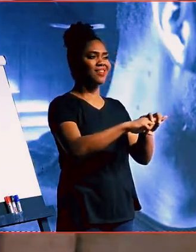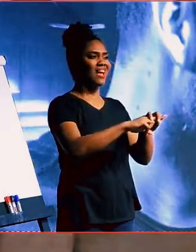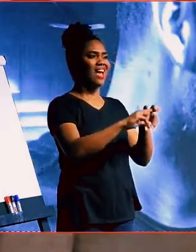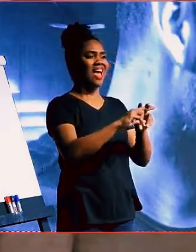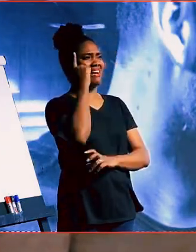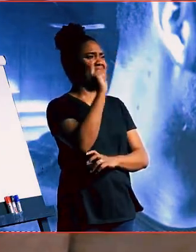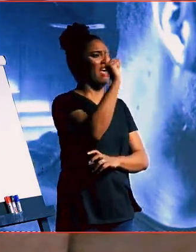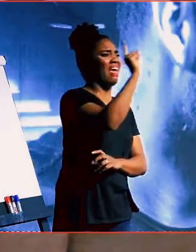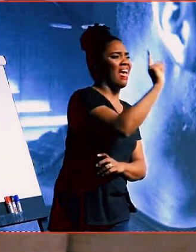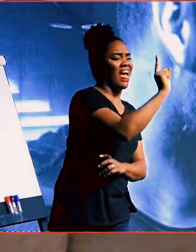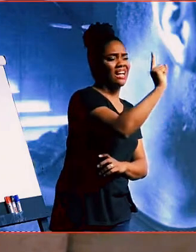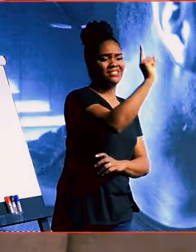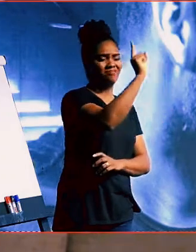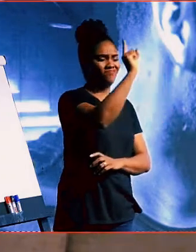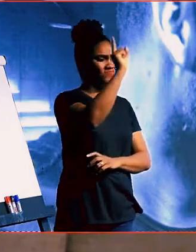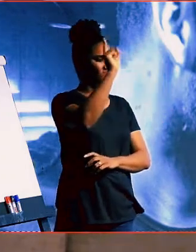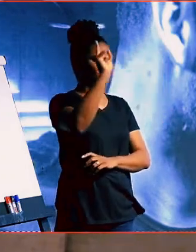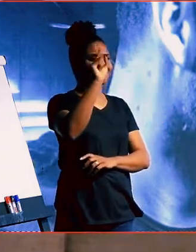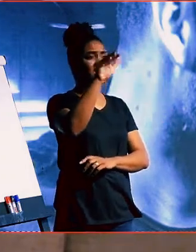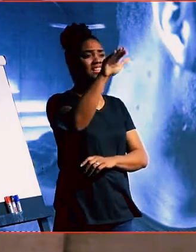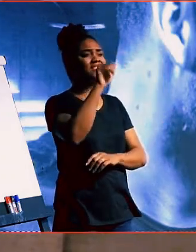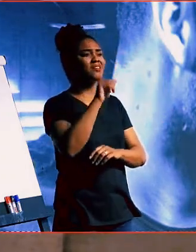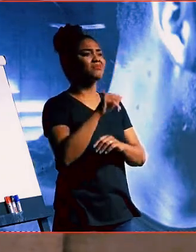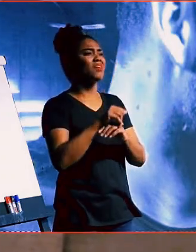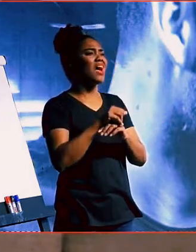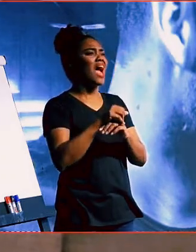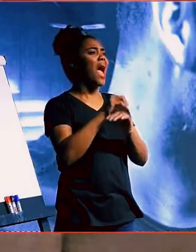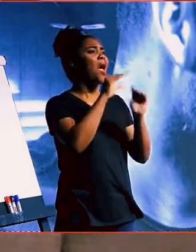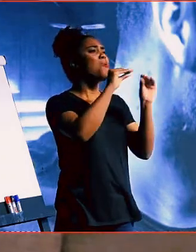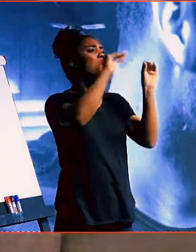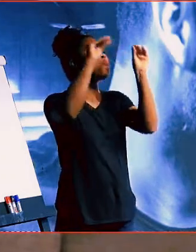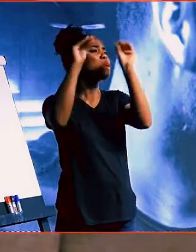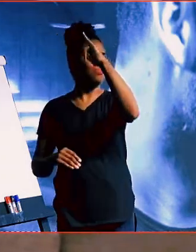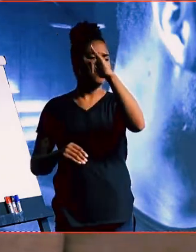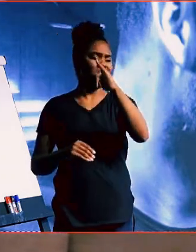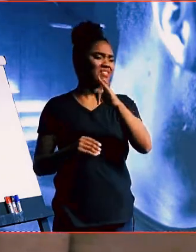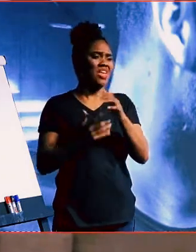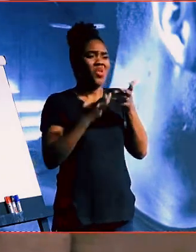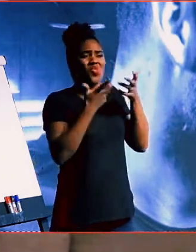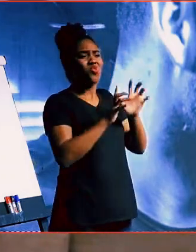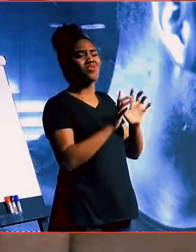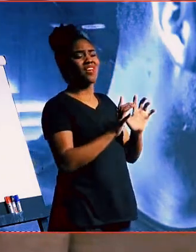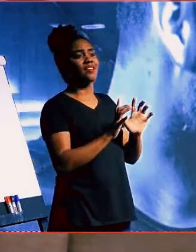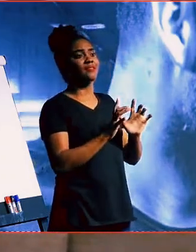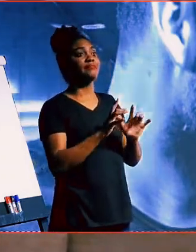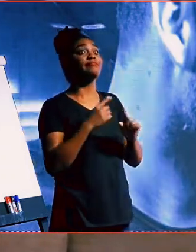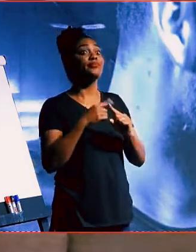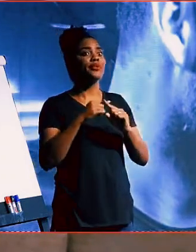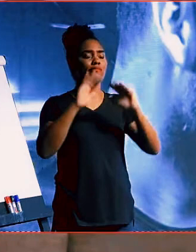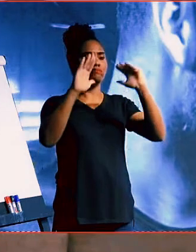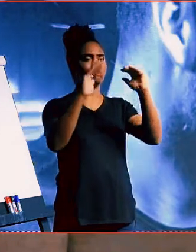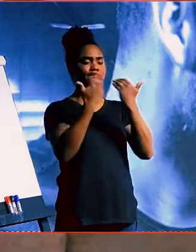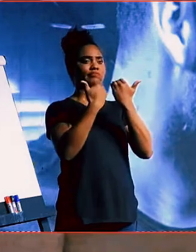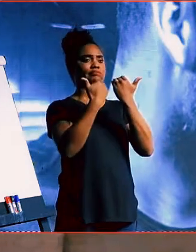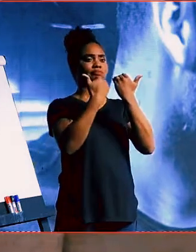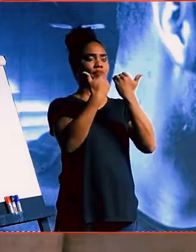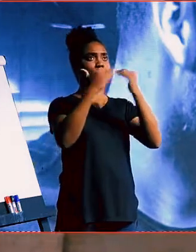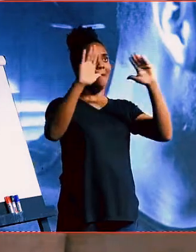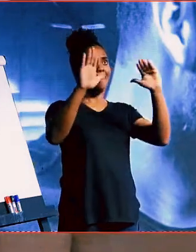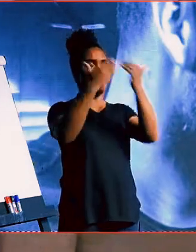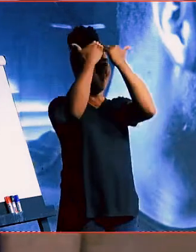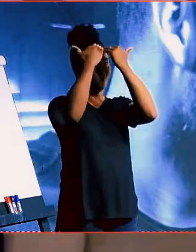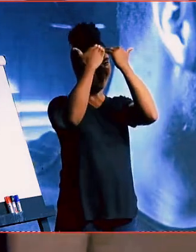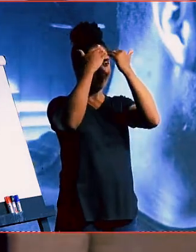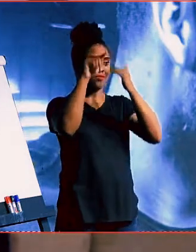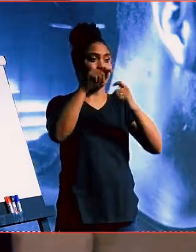desce aí nessa cidade eu chamo o piloto e falo pode ir para tal lugar não quero ir Isso faz parte do confronto seguiu o coração quem tá